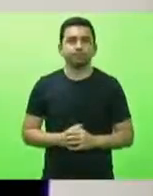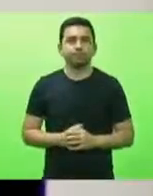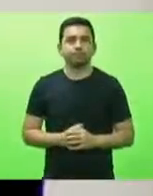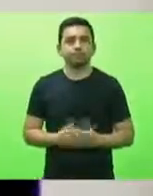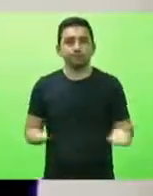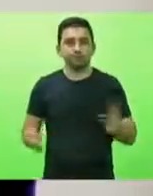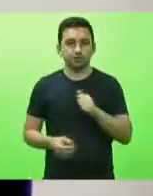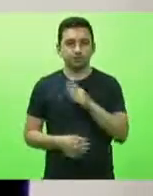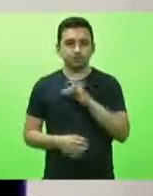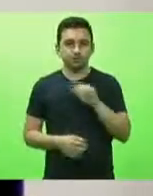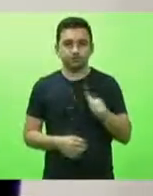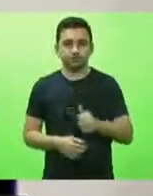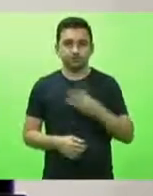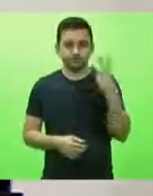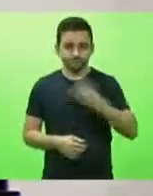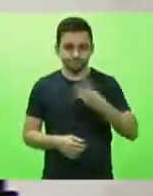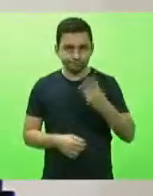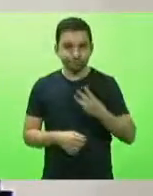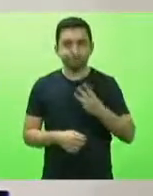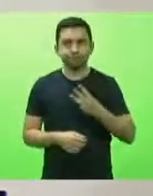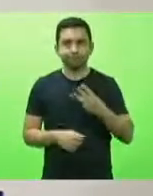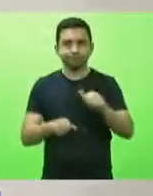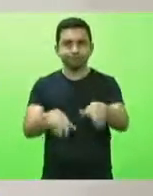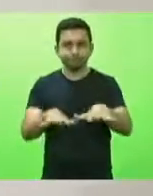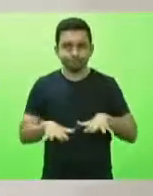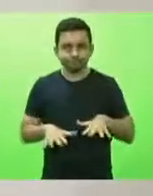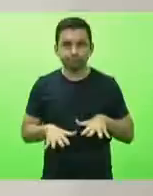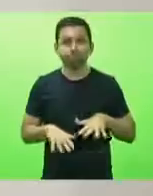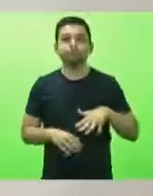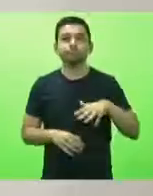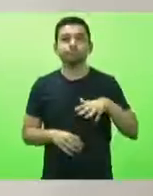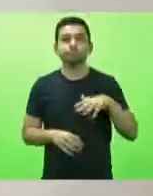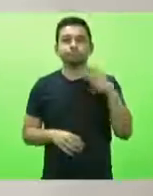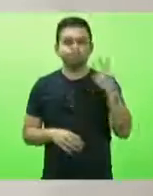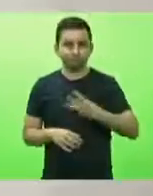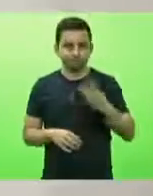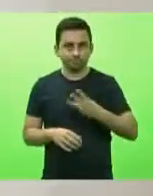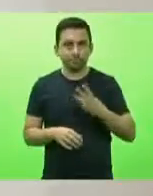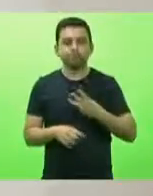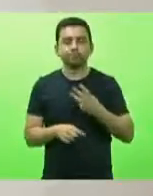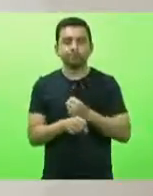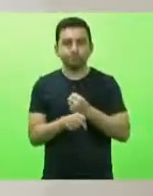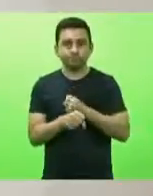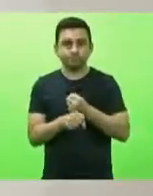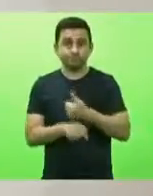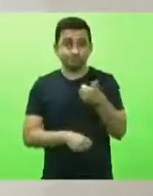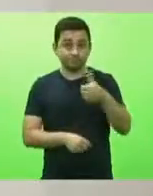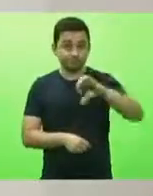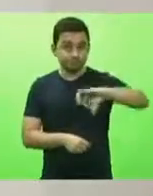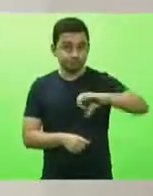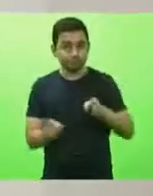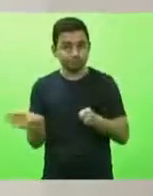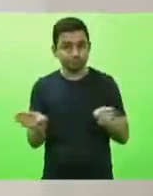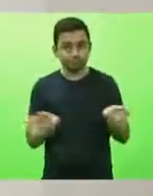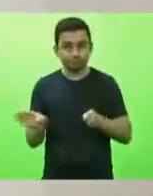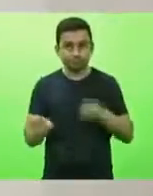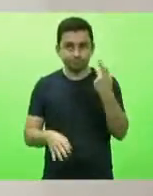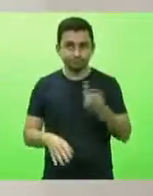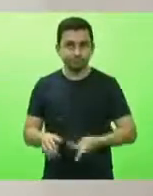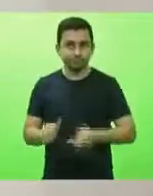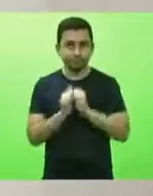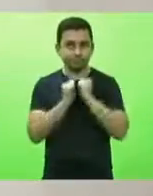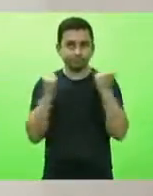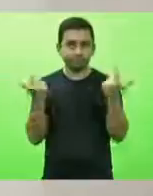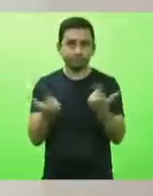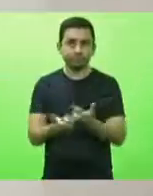Ata da terceira sessão ordinária da terceira sessão legislativa da 19ª legislatura da Assembleia Legislativa